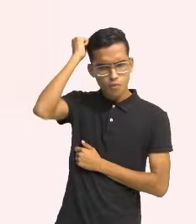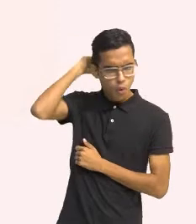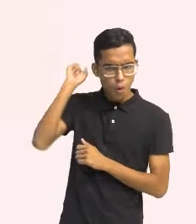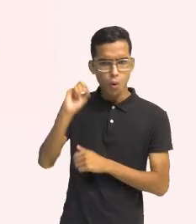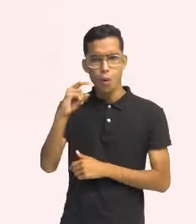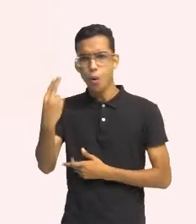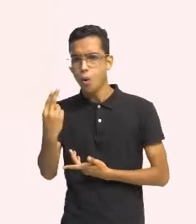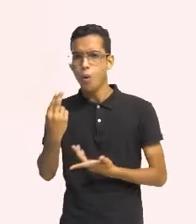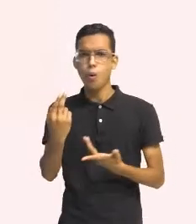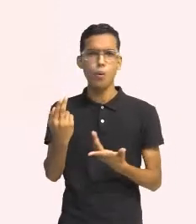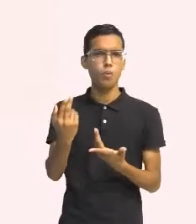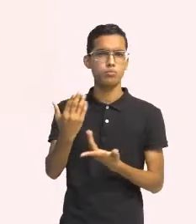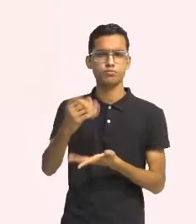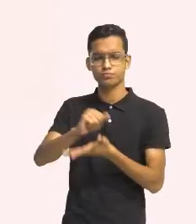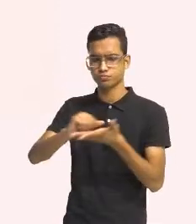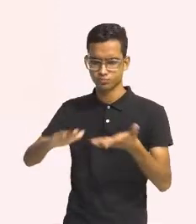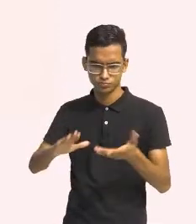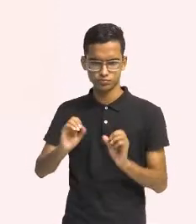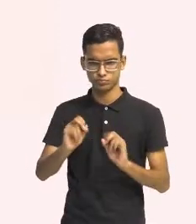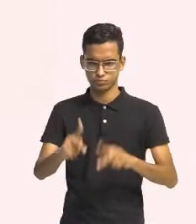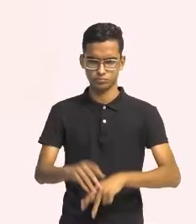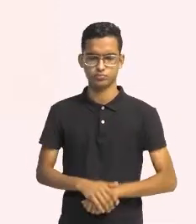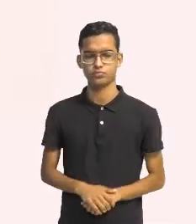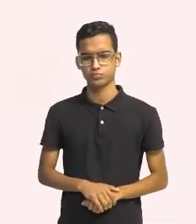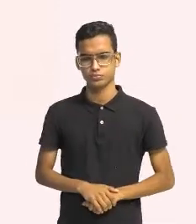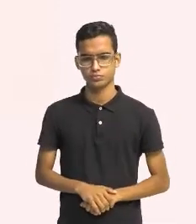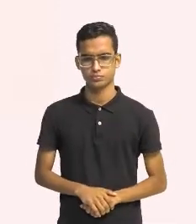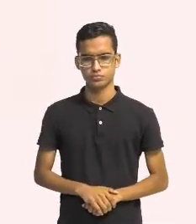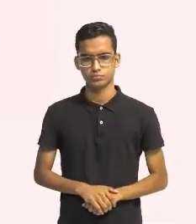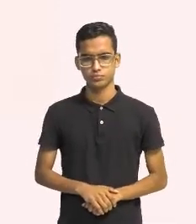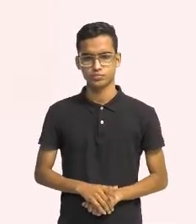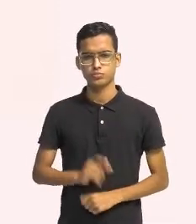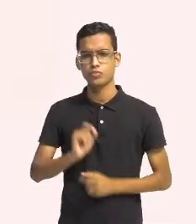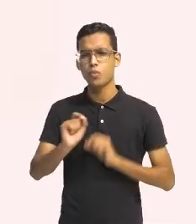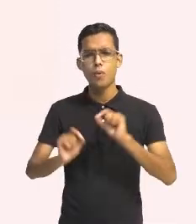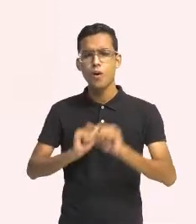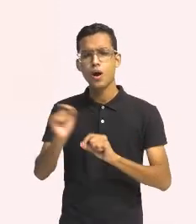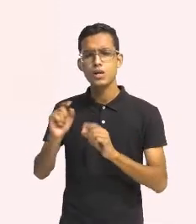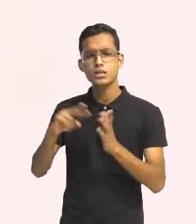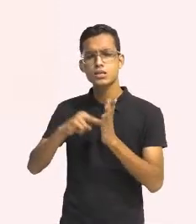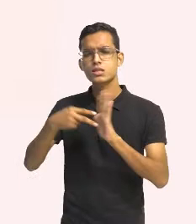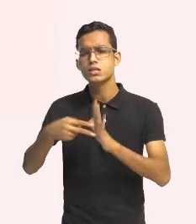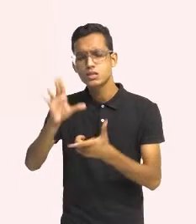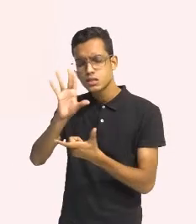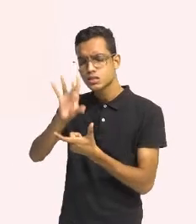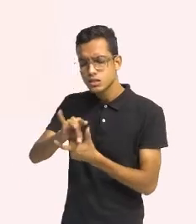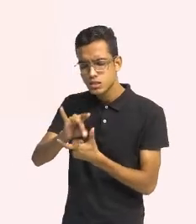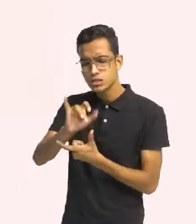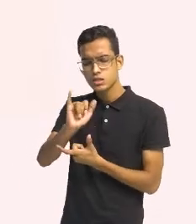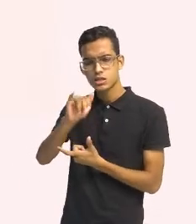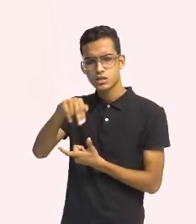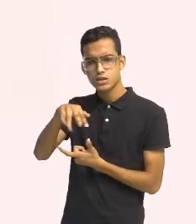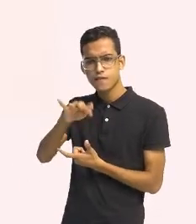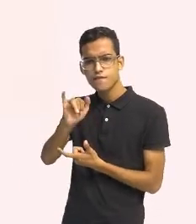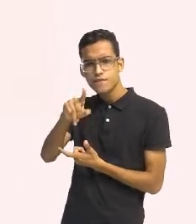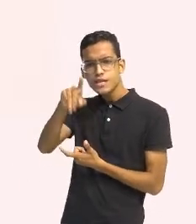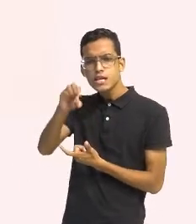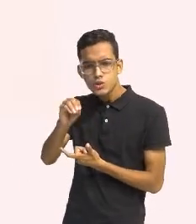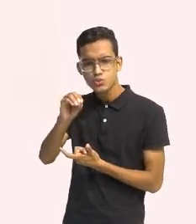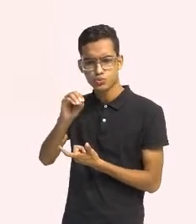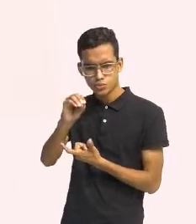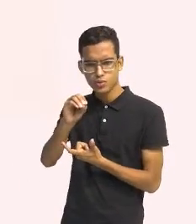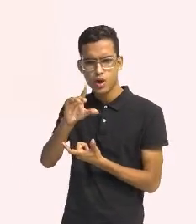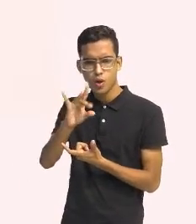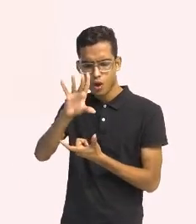ou das DLIs da vida, tá bom? O que que é um infixo? O que que o infixo fala para mim? O infixo é a parte